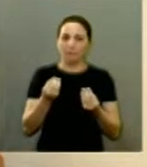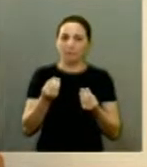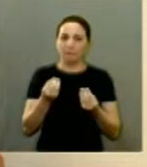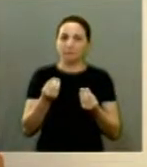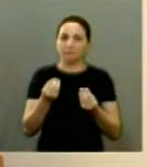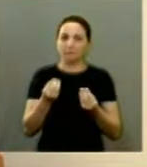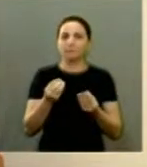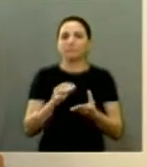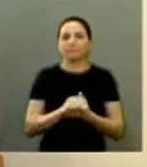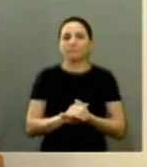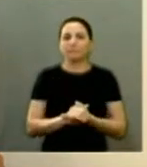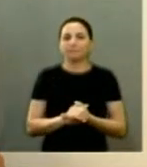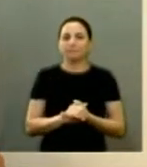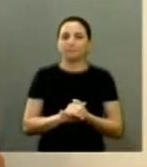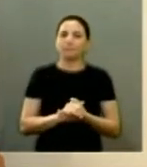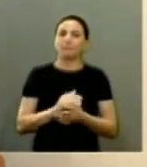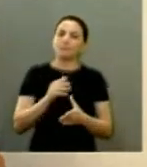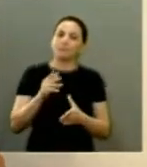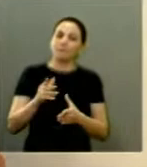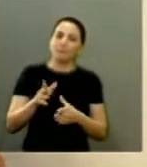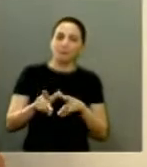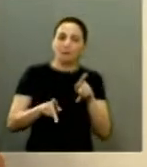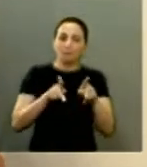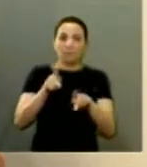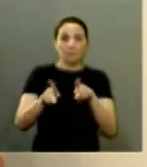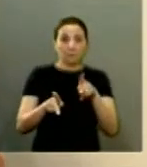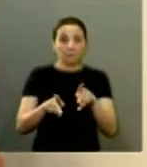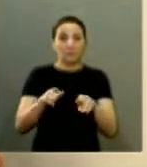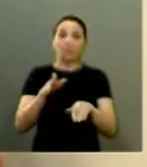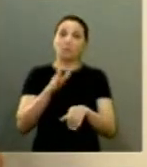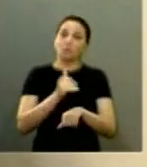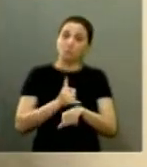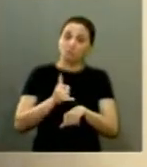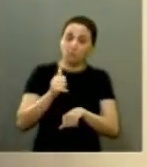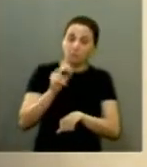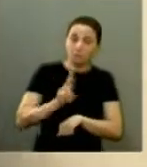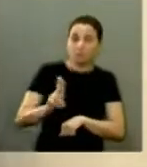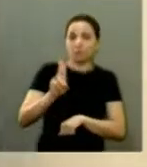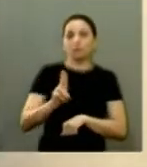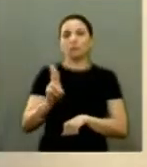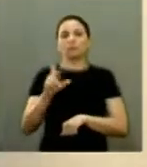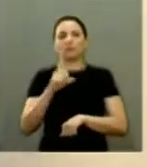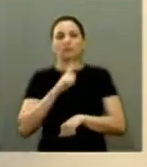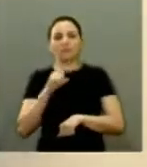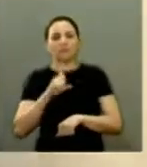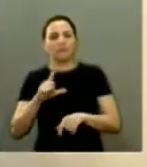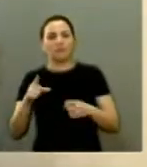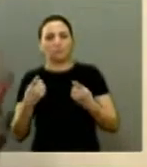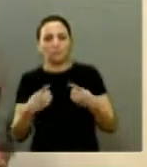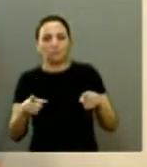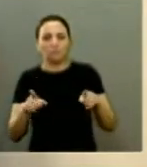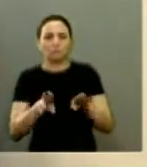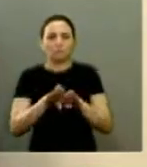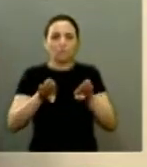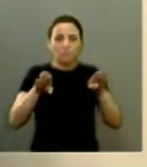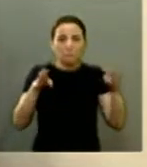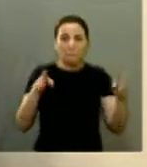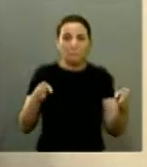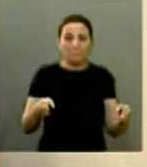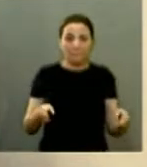que a população que pratica essa aula, que foi uma conquista, levar o professor, tem a caixa de som, tem o